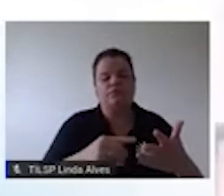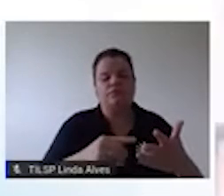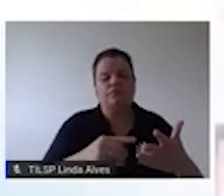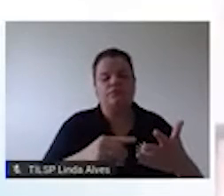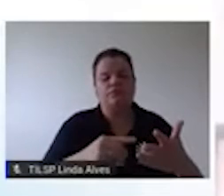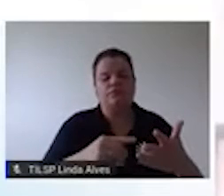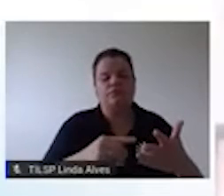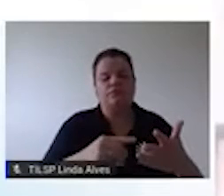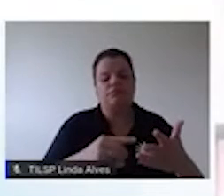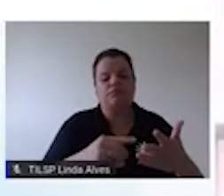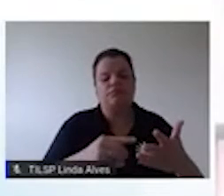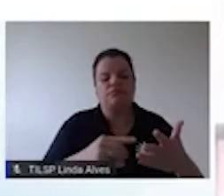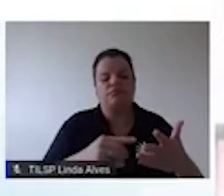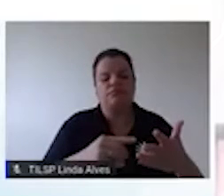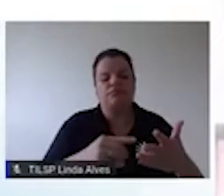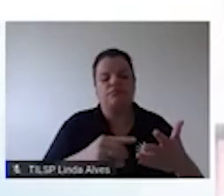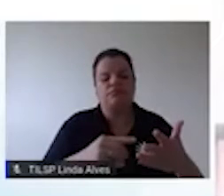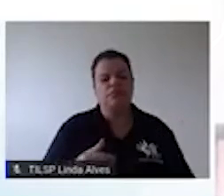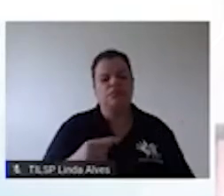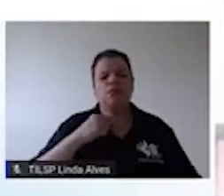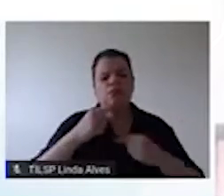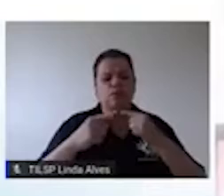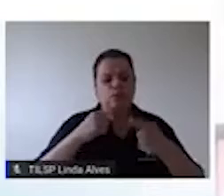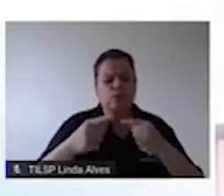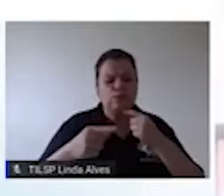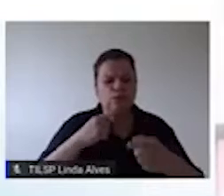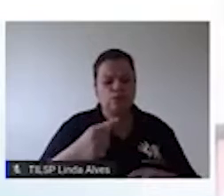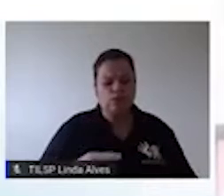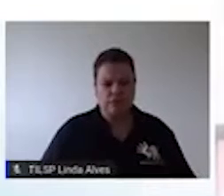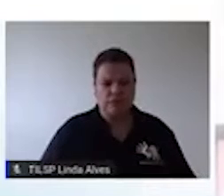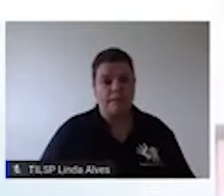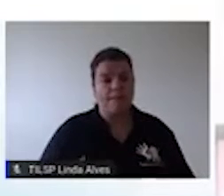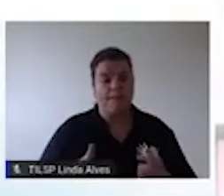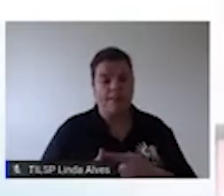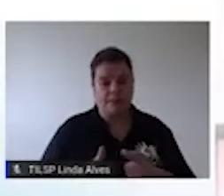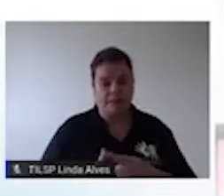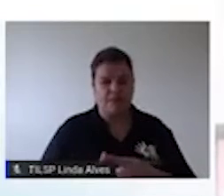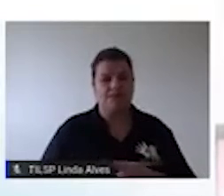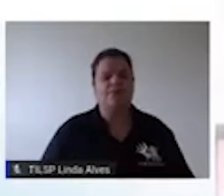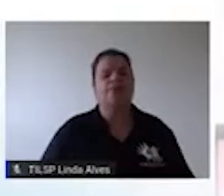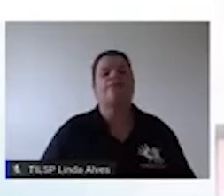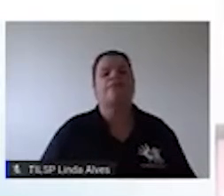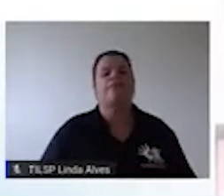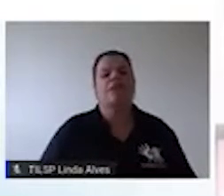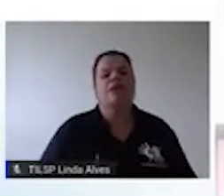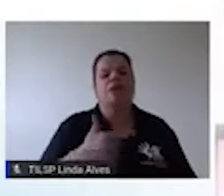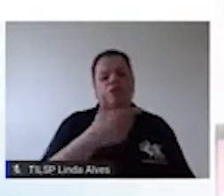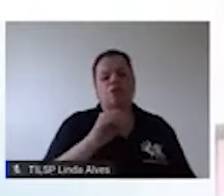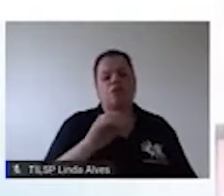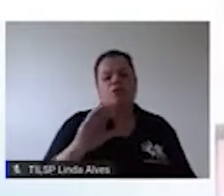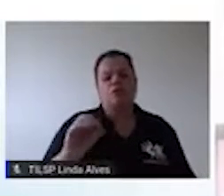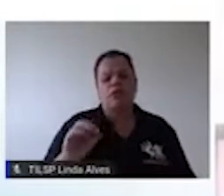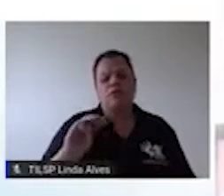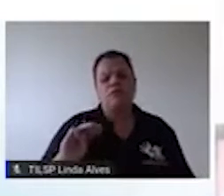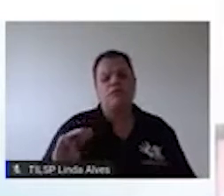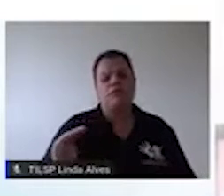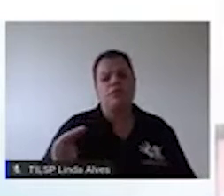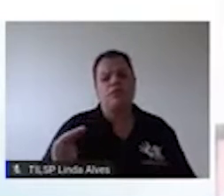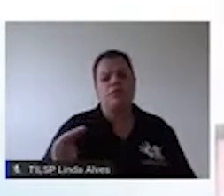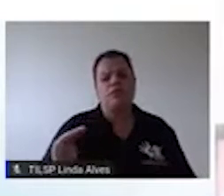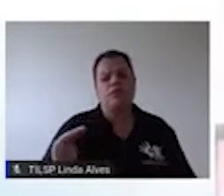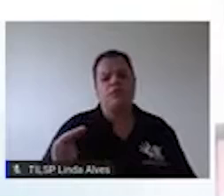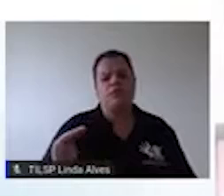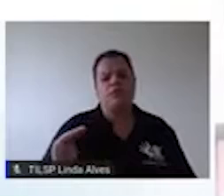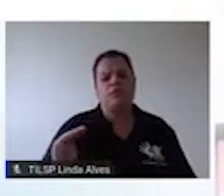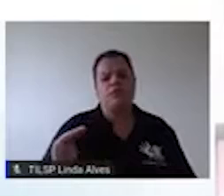Doutor, dessa sua fala aqui me surgiram várias dúvidas. Primeiro aqui, o senhor falou 200 milhões de doses, dá para imunizar 100